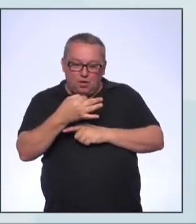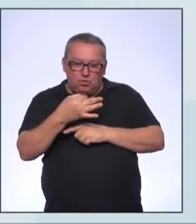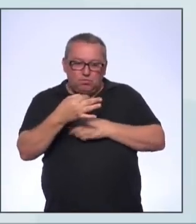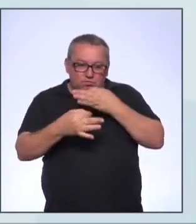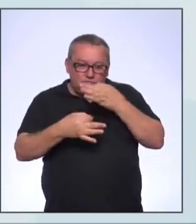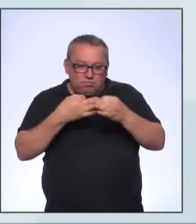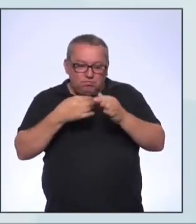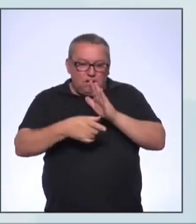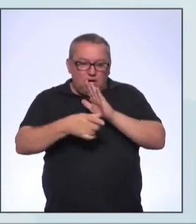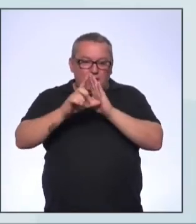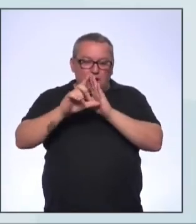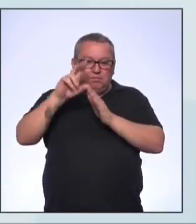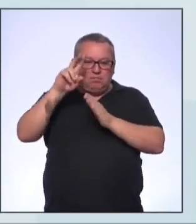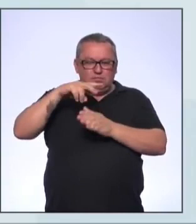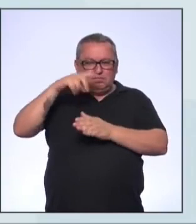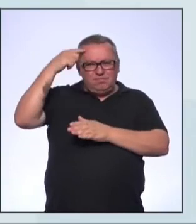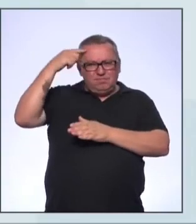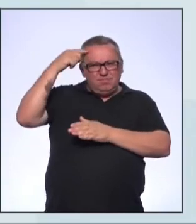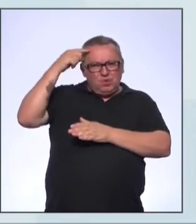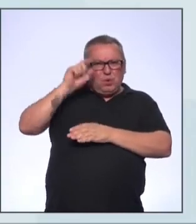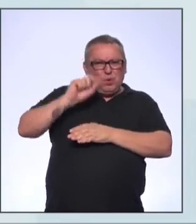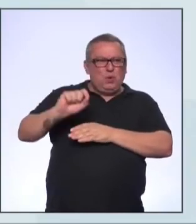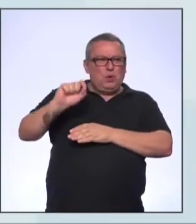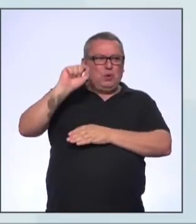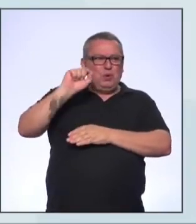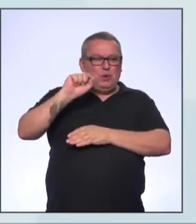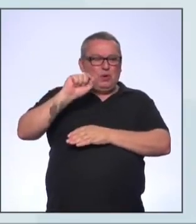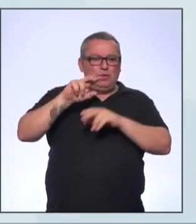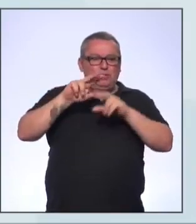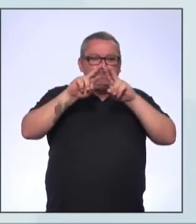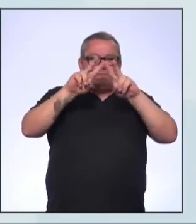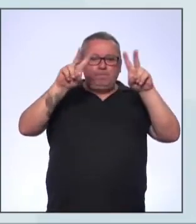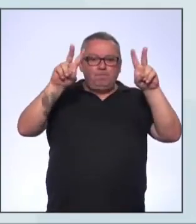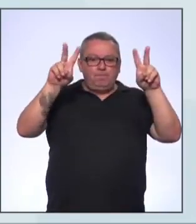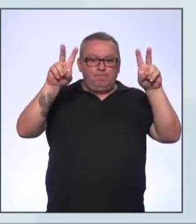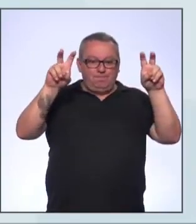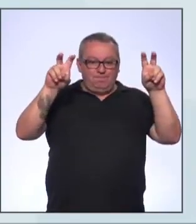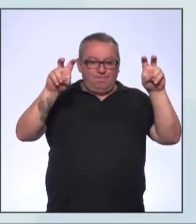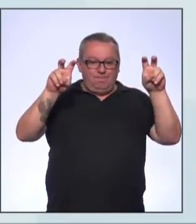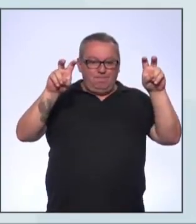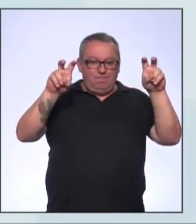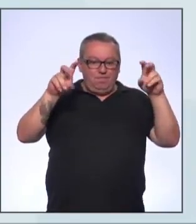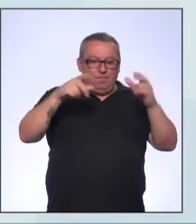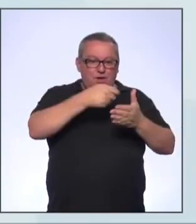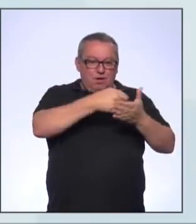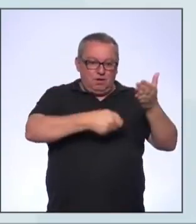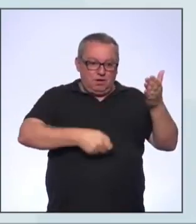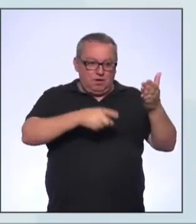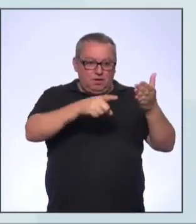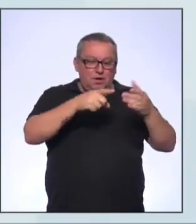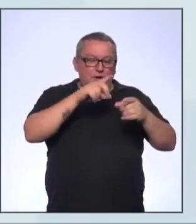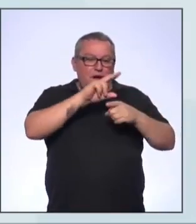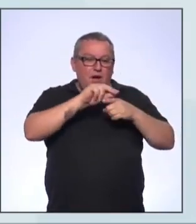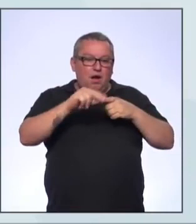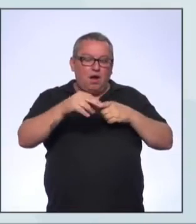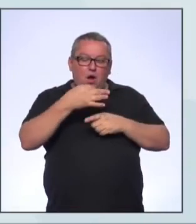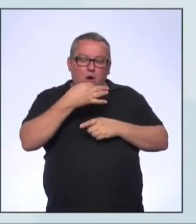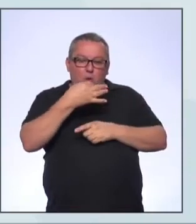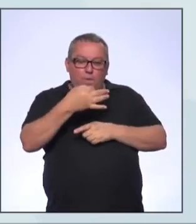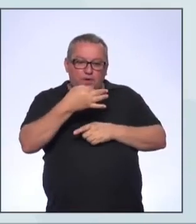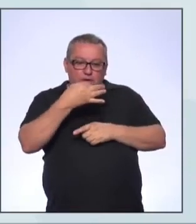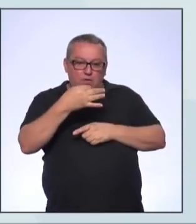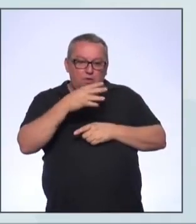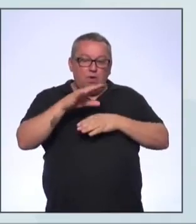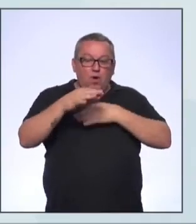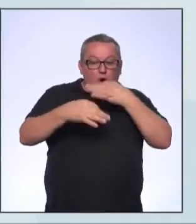antes da gente ler, pense bastante assim. Qual é o tema deste artigo de opinião? Quais são as